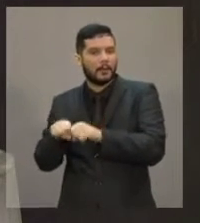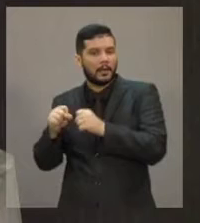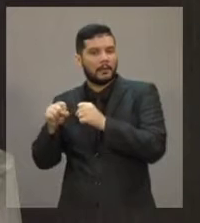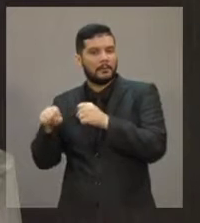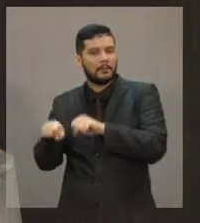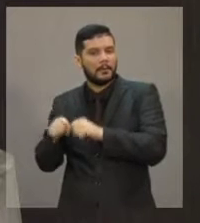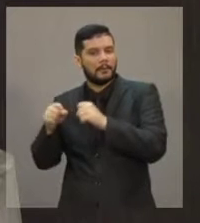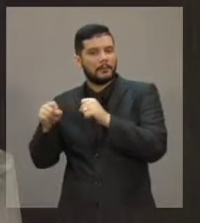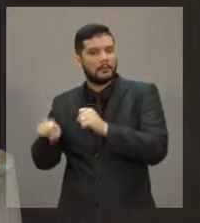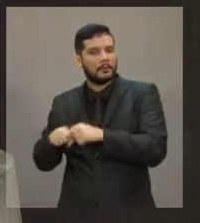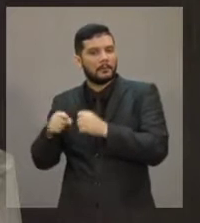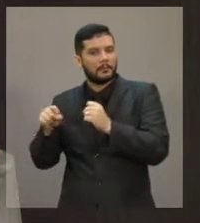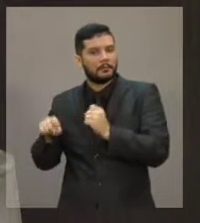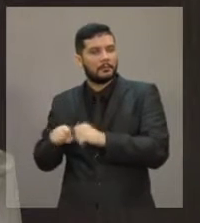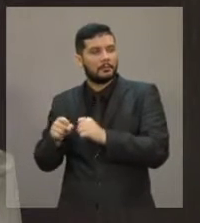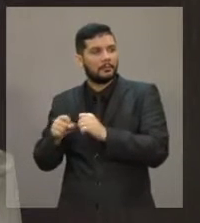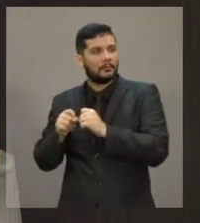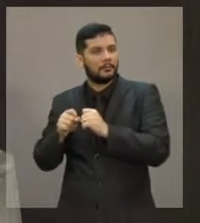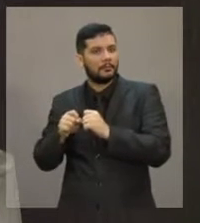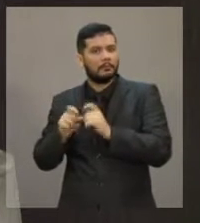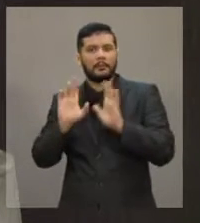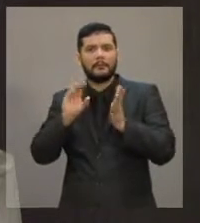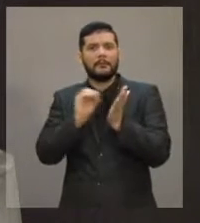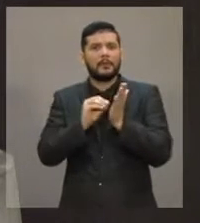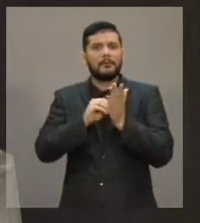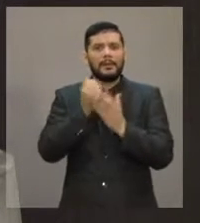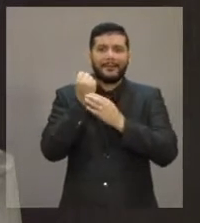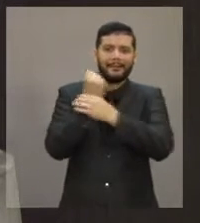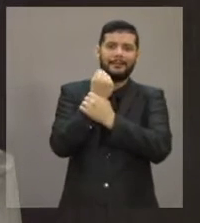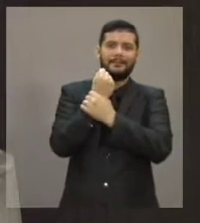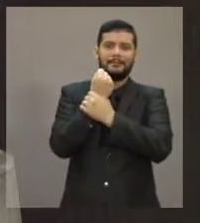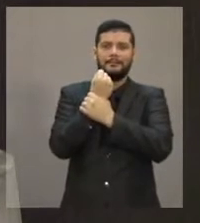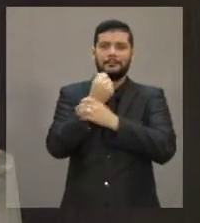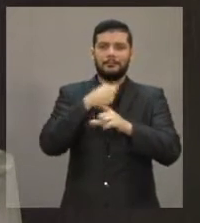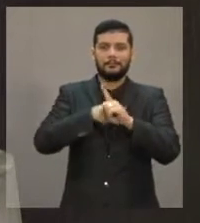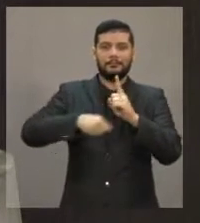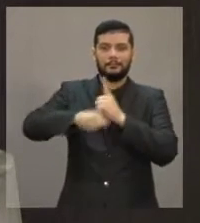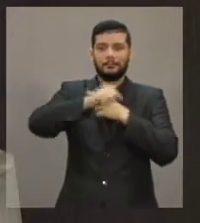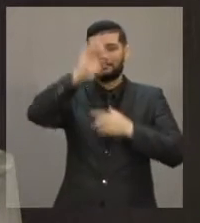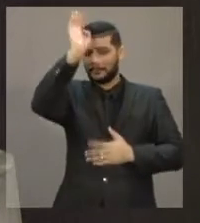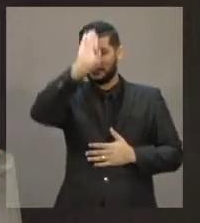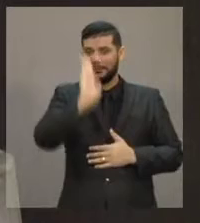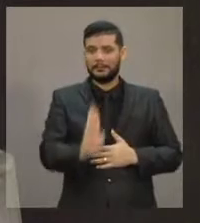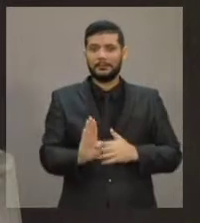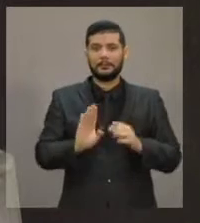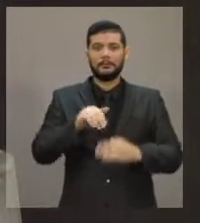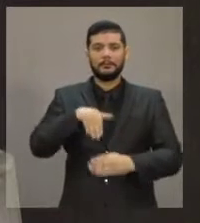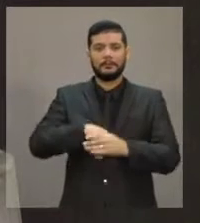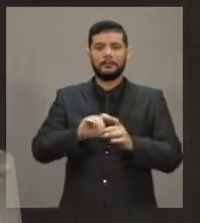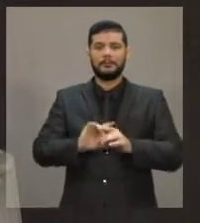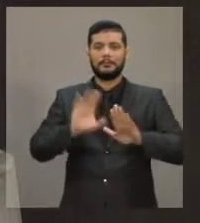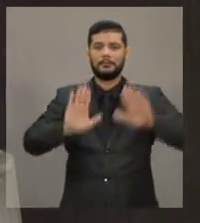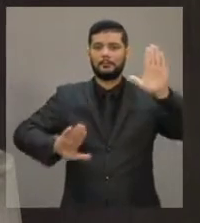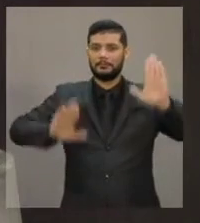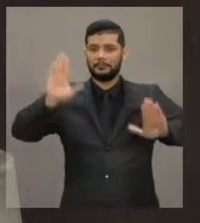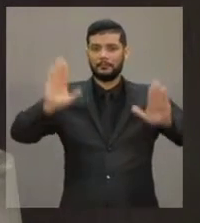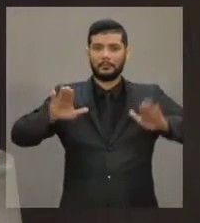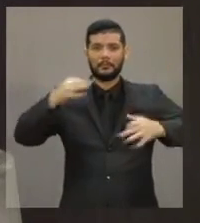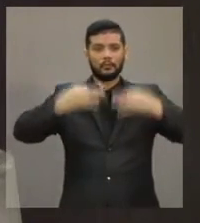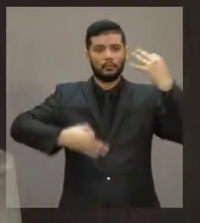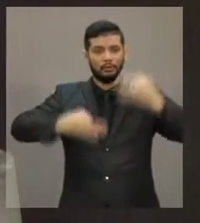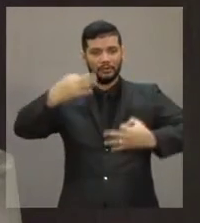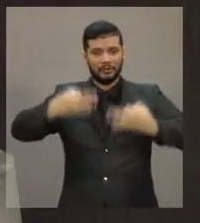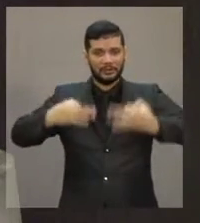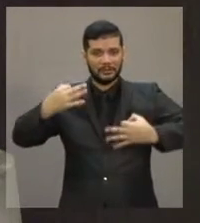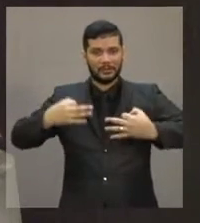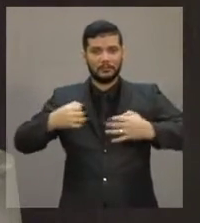ser ampliadas e fortalecidas para garantir à sociedade brasileira a democracia, a justiça social,